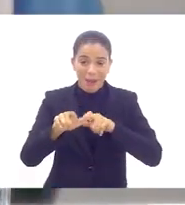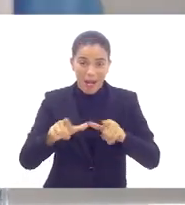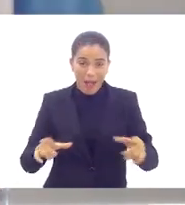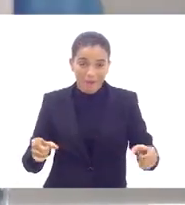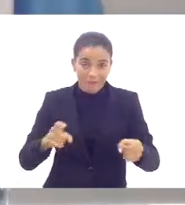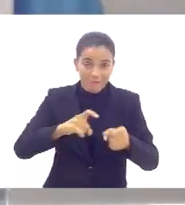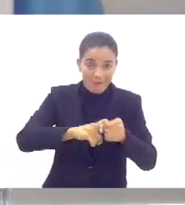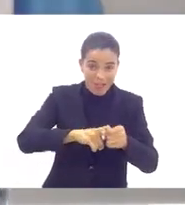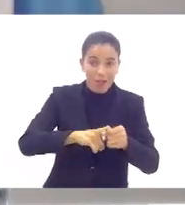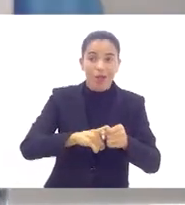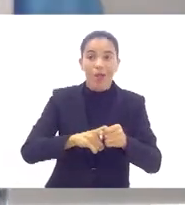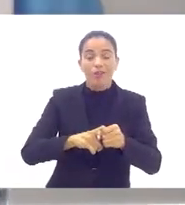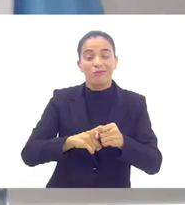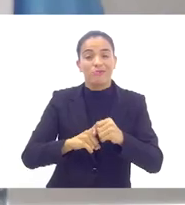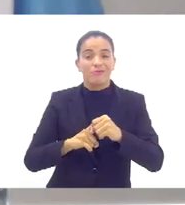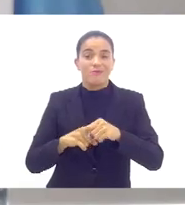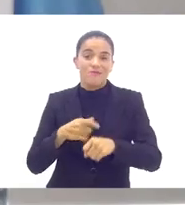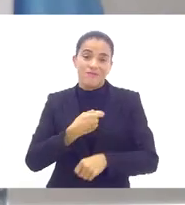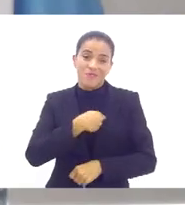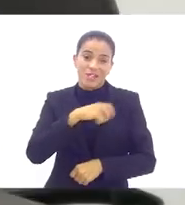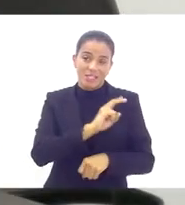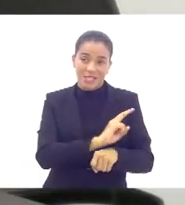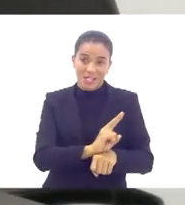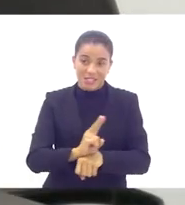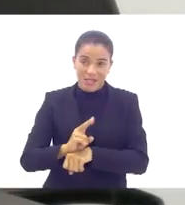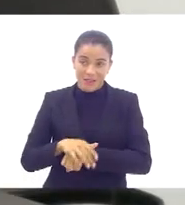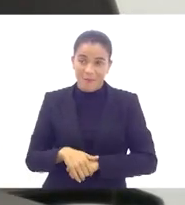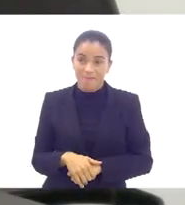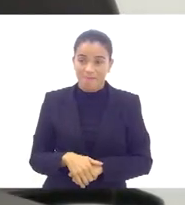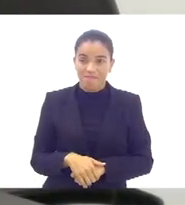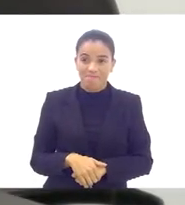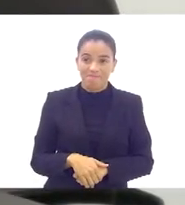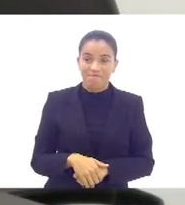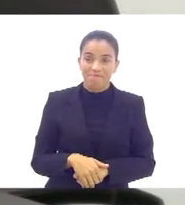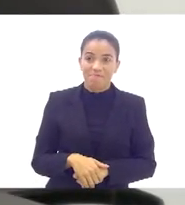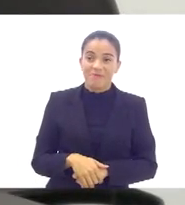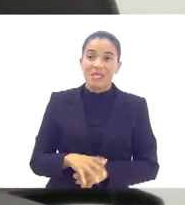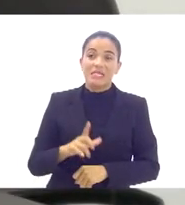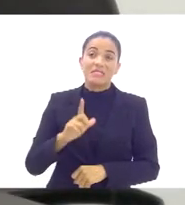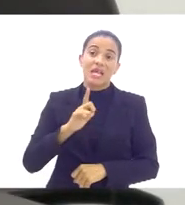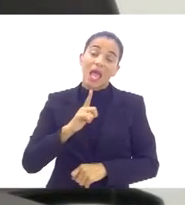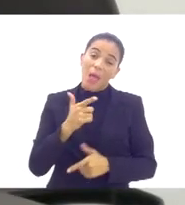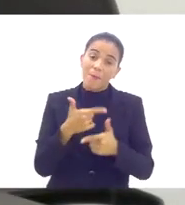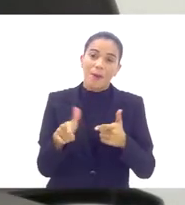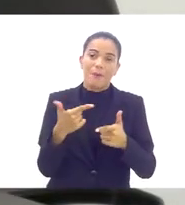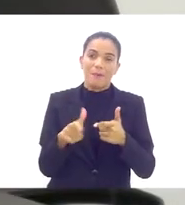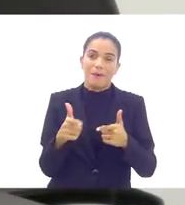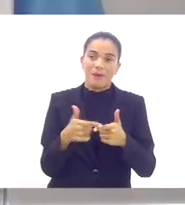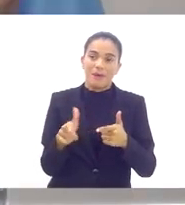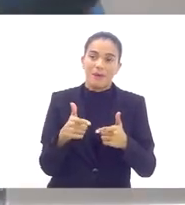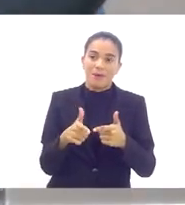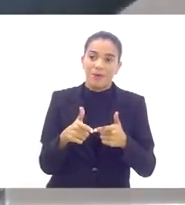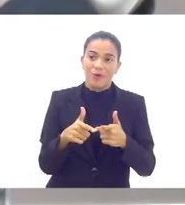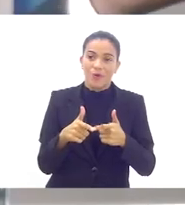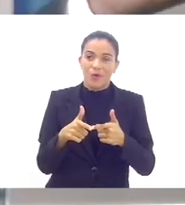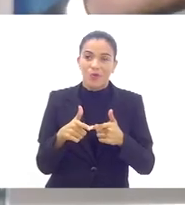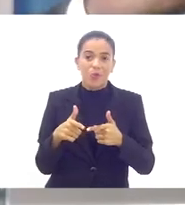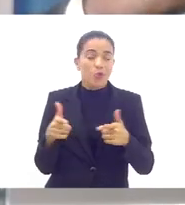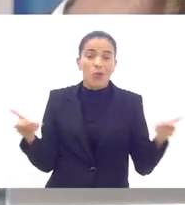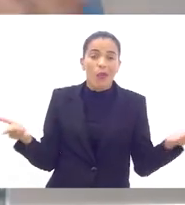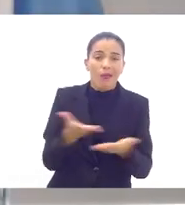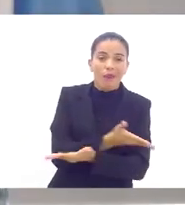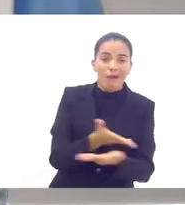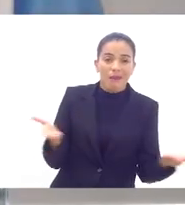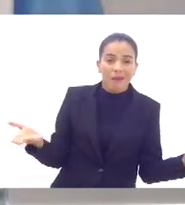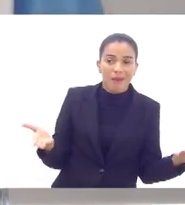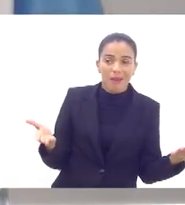os demais órgãos fiscalizadores, só teria. Aí se tivesse a comunicação minha, né? entre os órgãos, esse é o problema. Um órgão não fala com o outro.